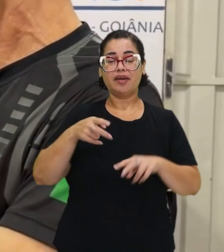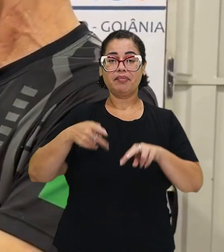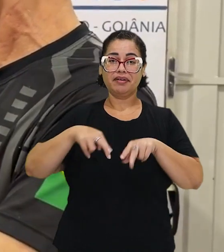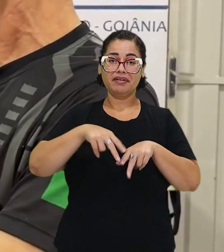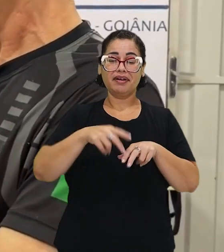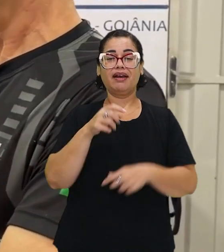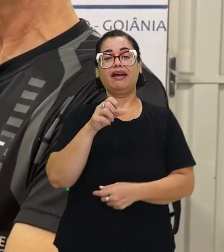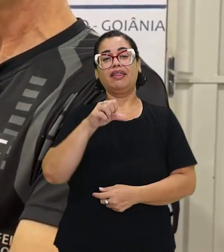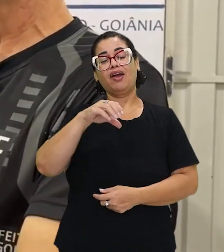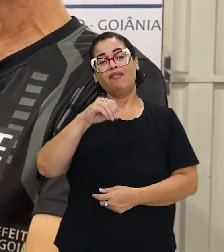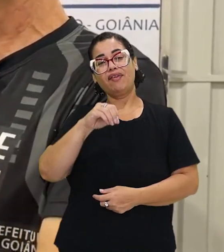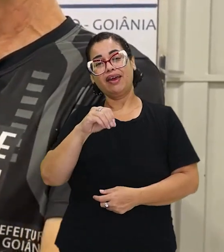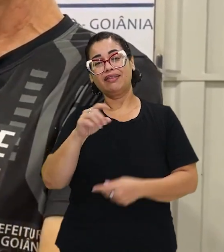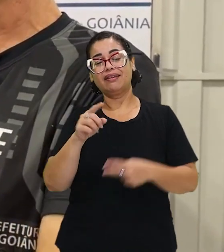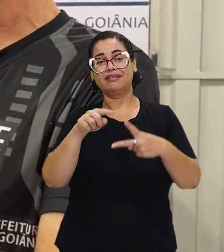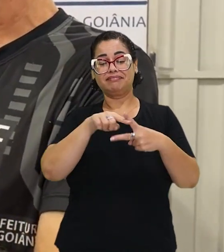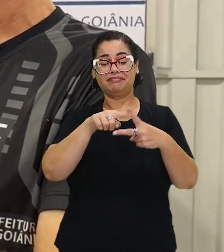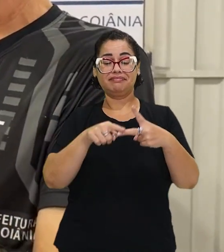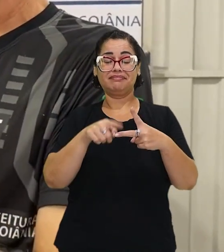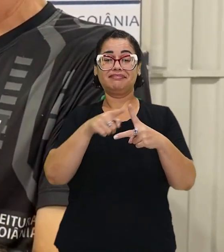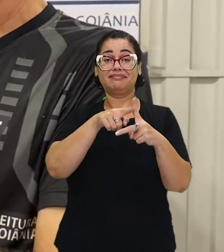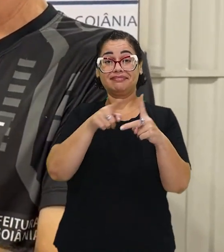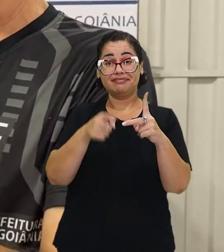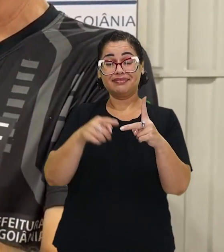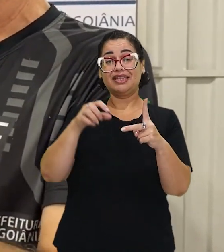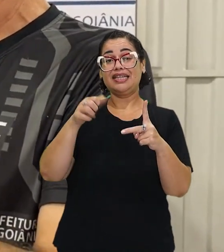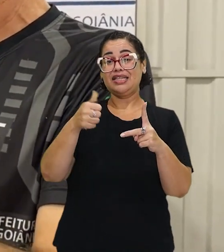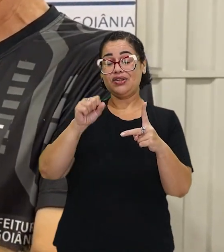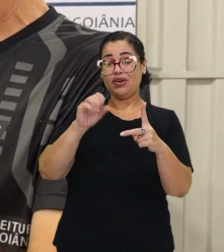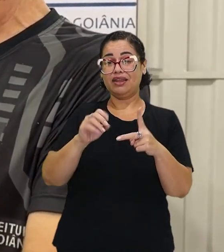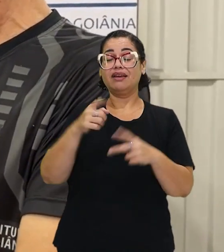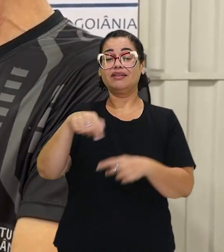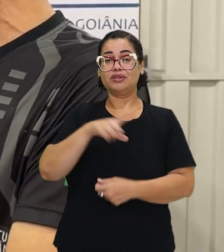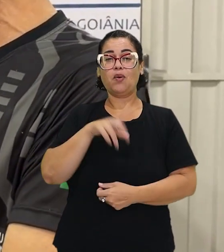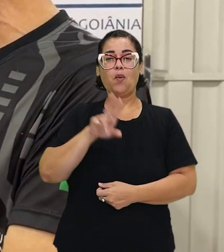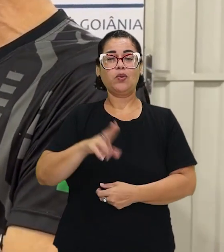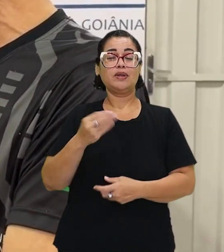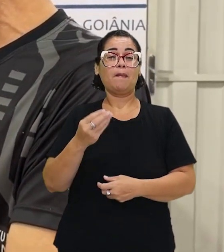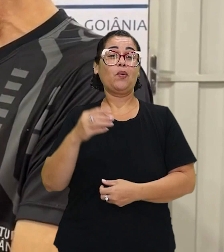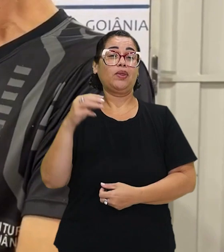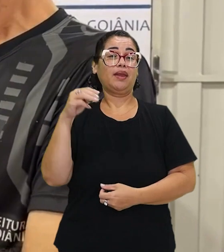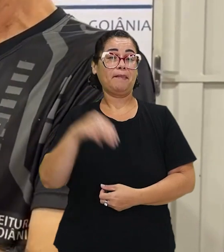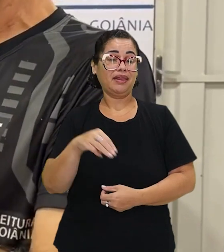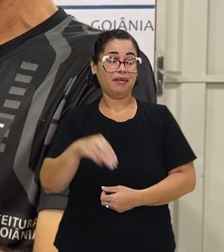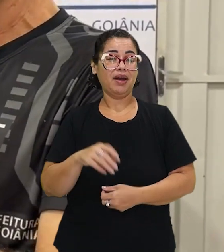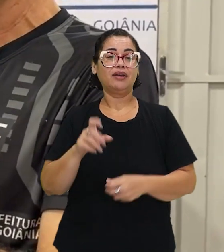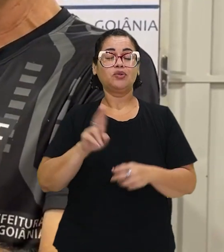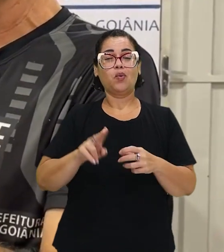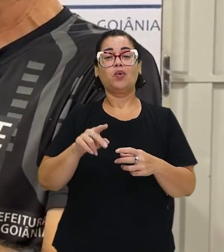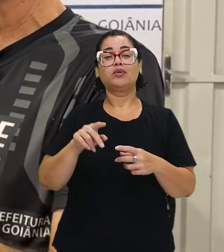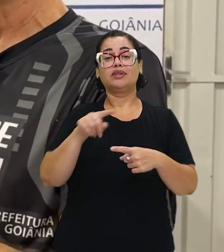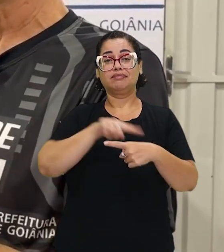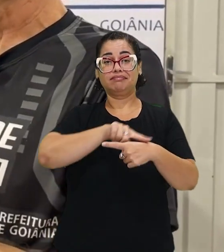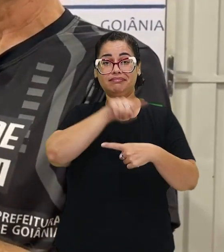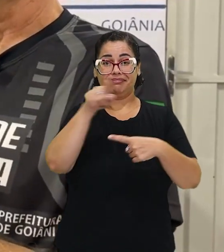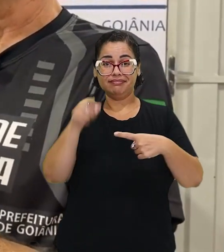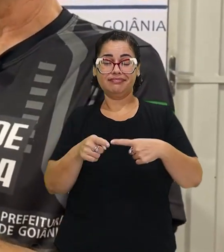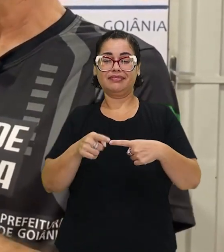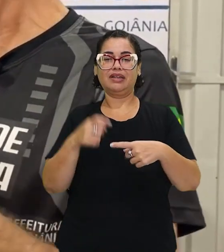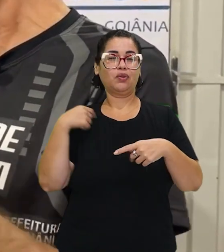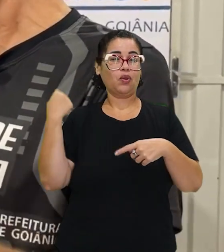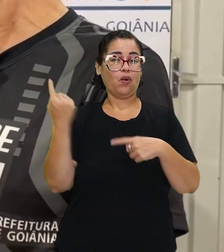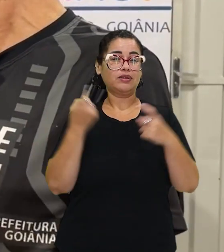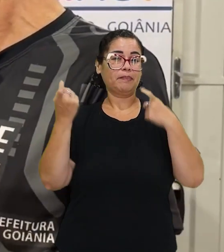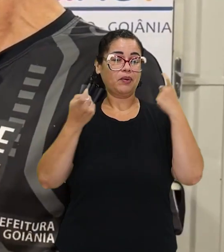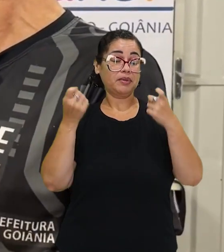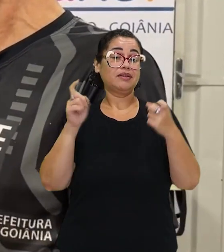180 graus, essa parte a gente já viu. É usado muito na matemática, questão de ângulos, né? Porque a proposta nossa é